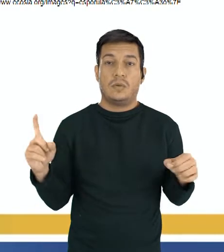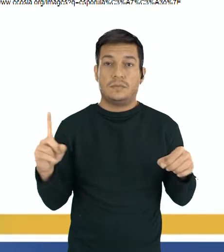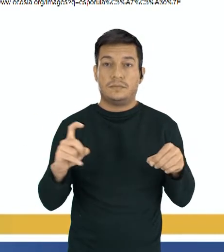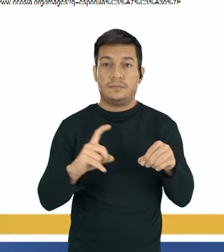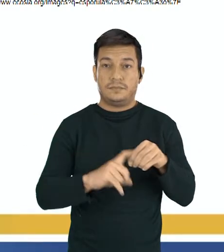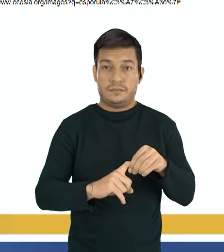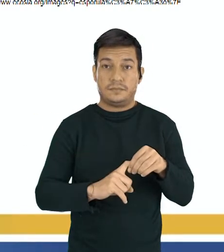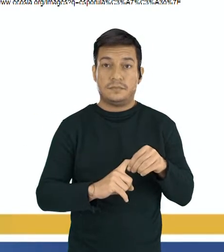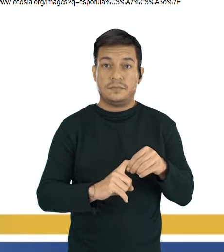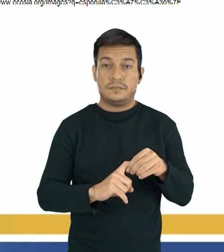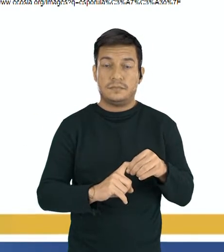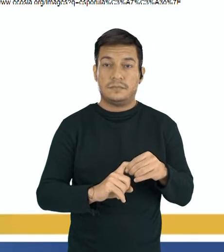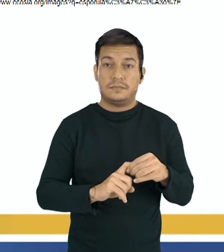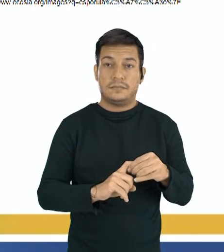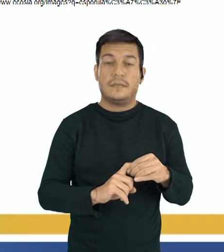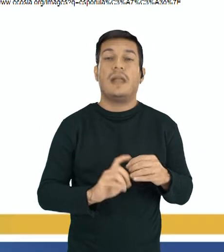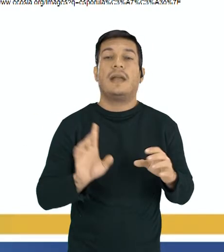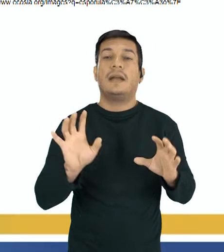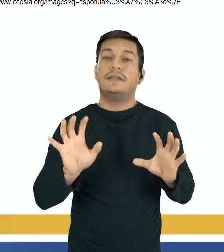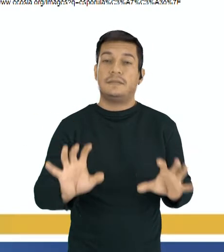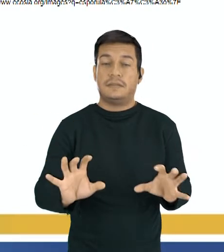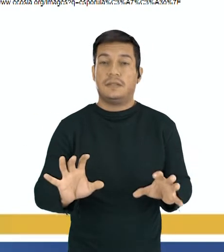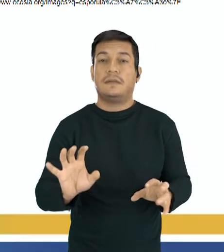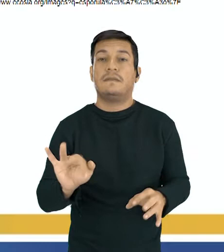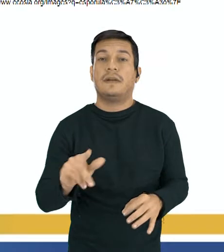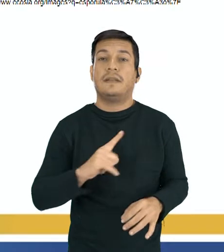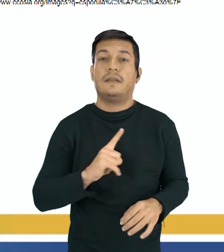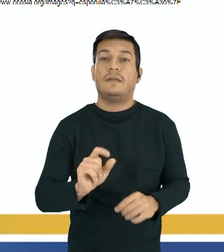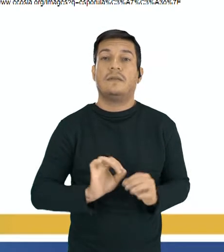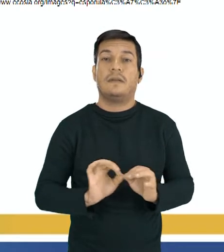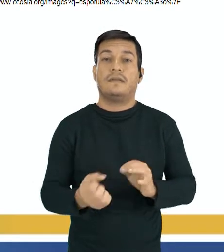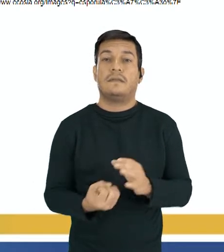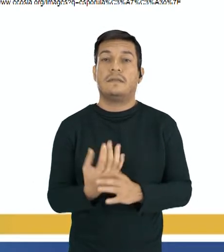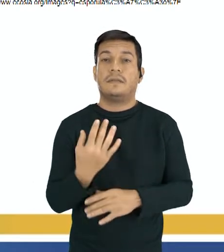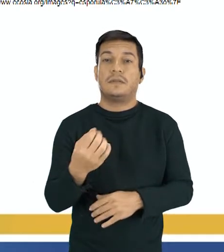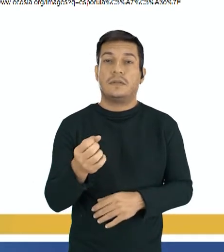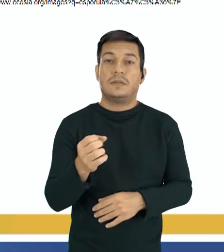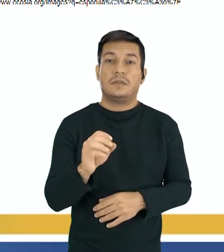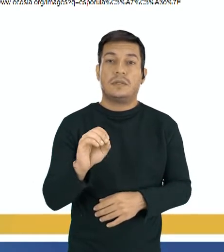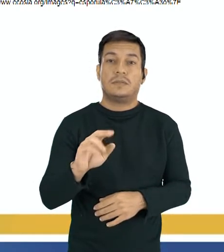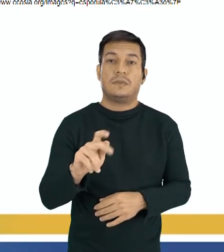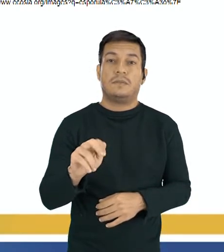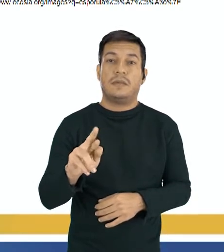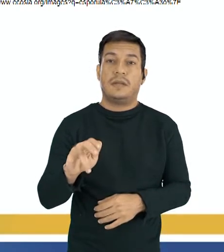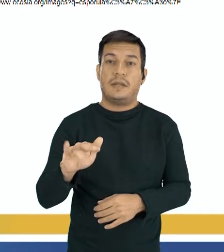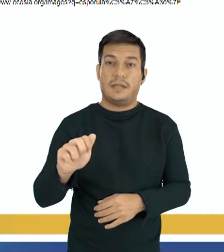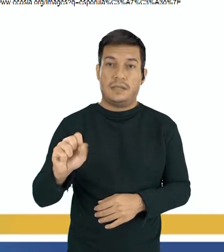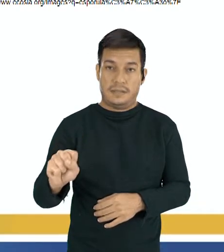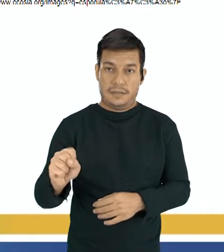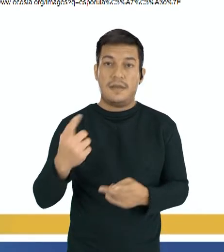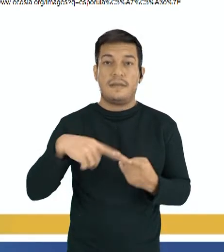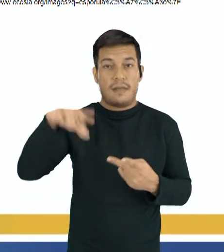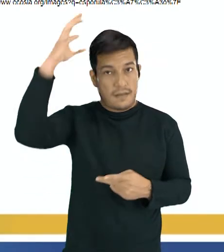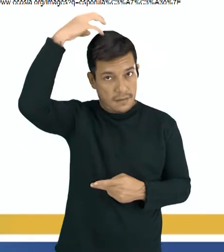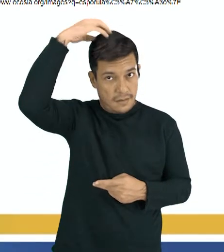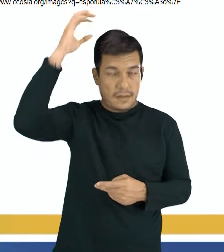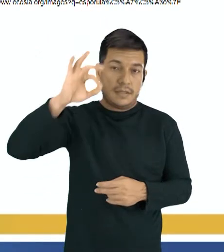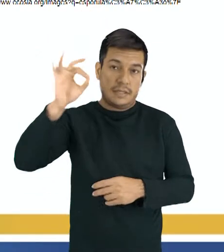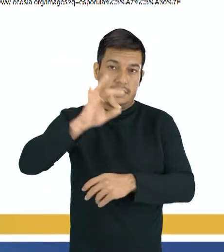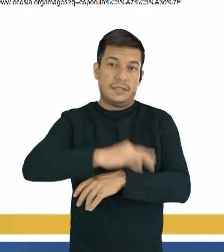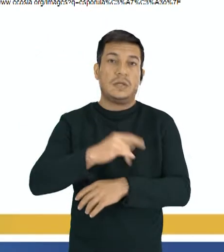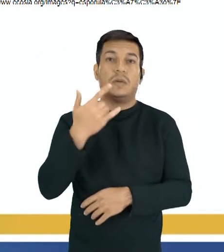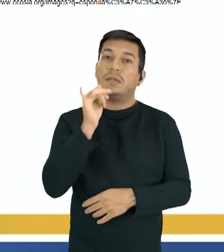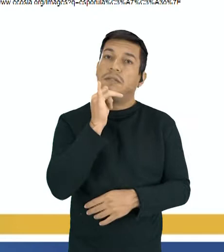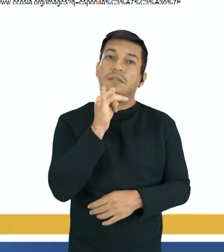com o espermatozoide do zangão, aí sim nós vamos ter a formação das operárias e das rainhas. O